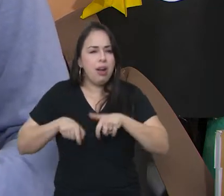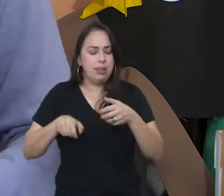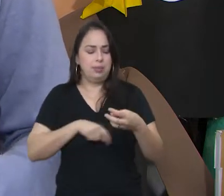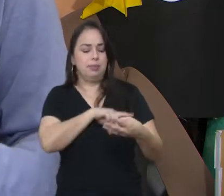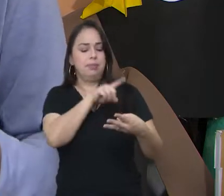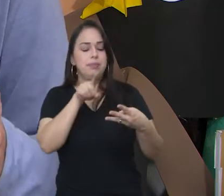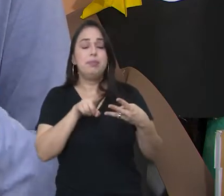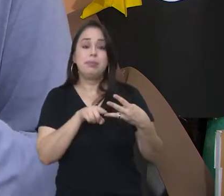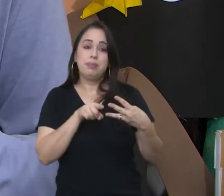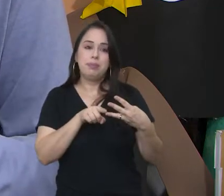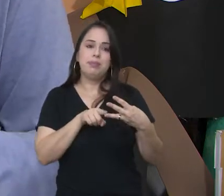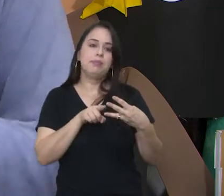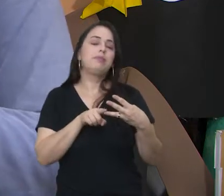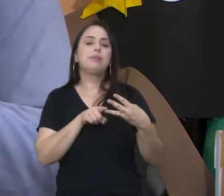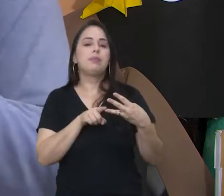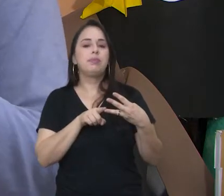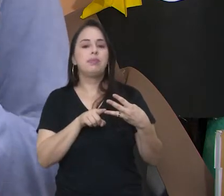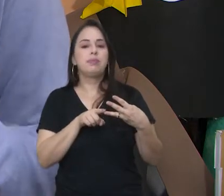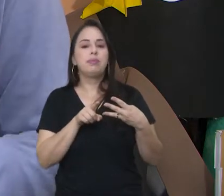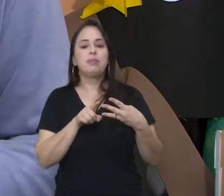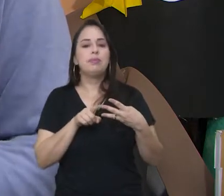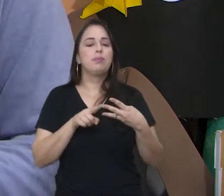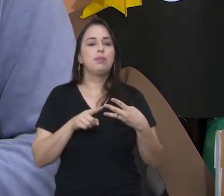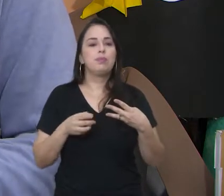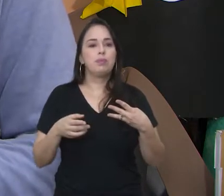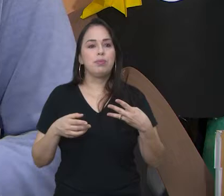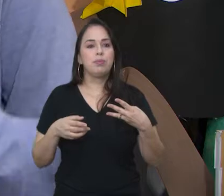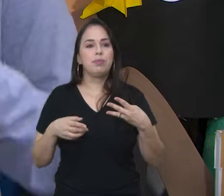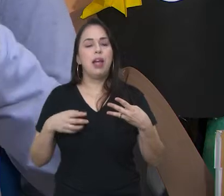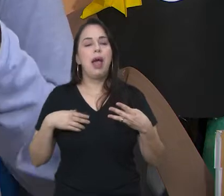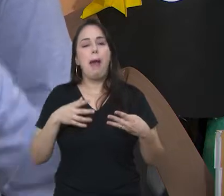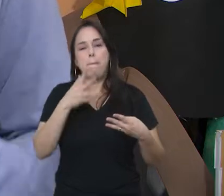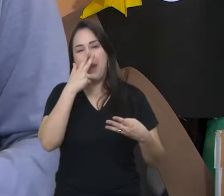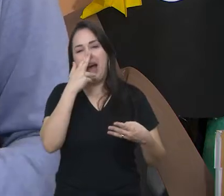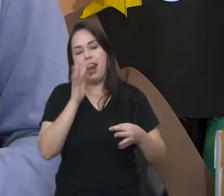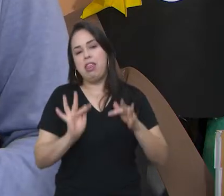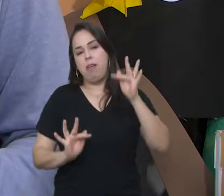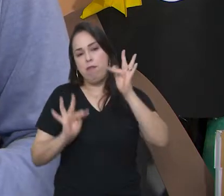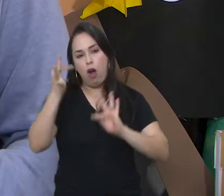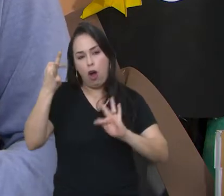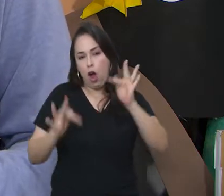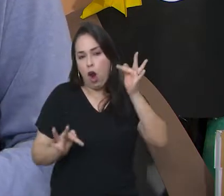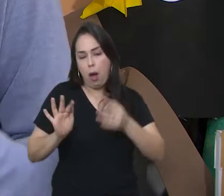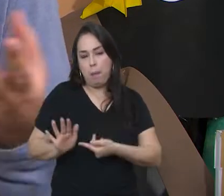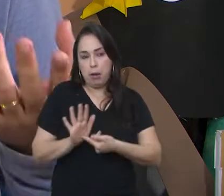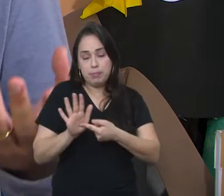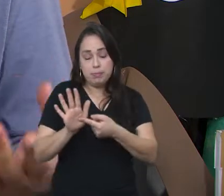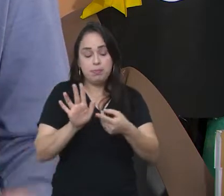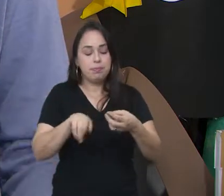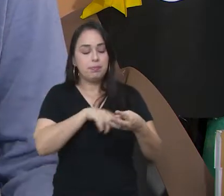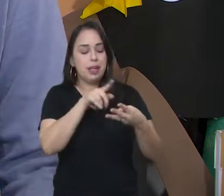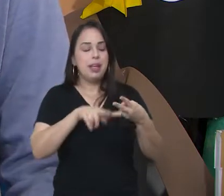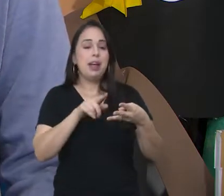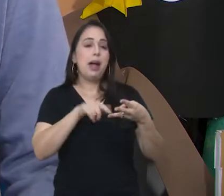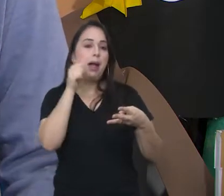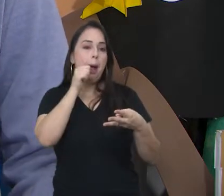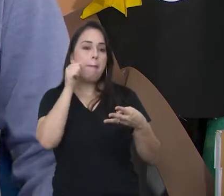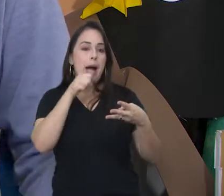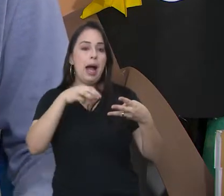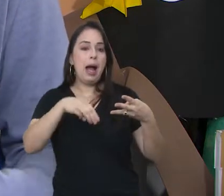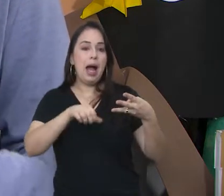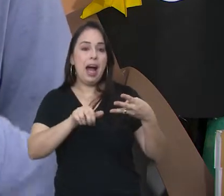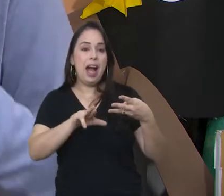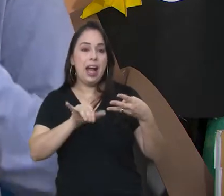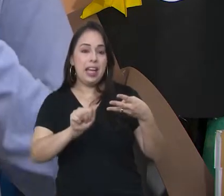caipira. E aí é mais por uma questão de folclore, de trazer essa imagem. E uma imagem feminina, que é a